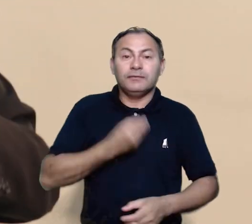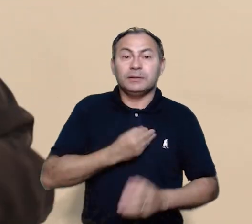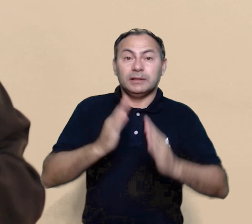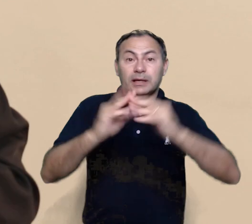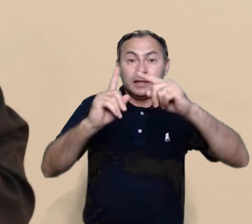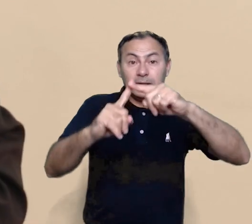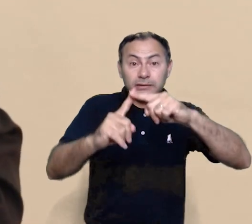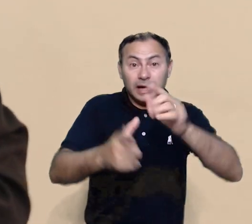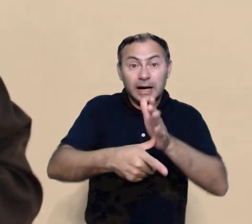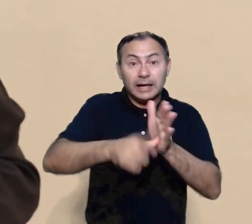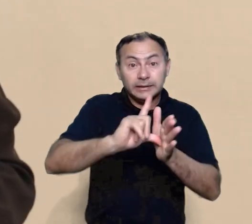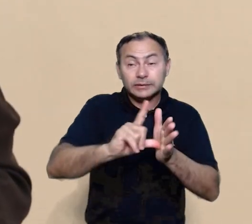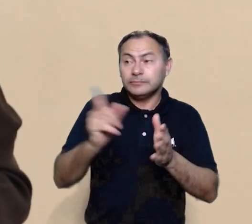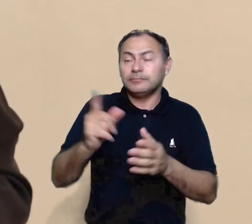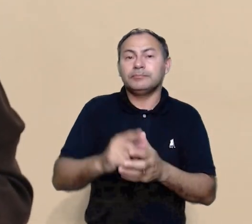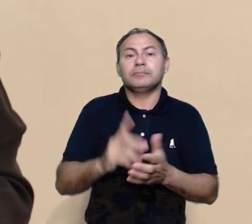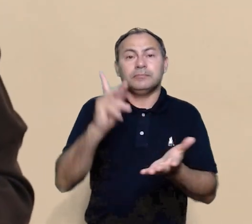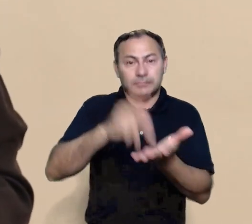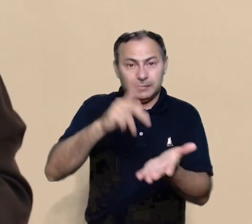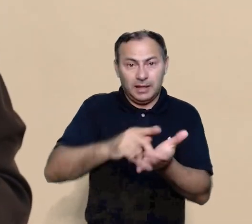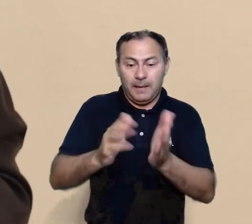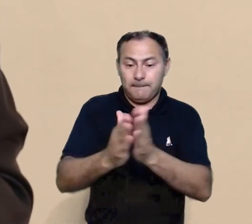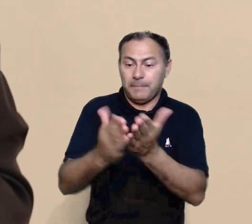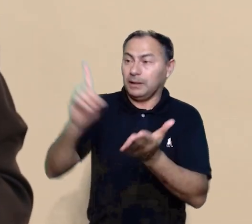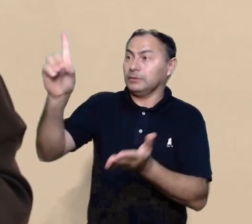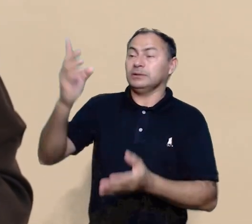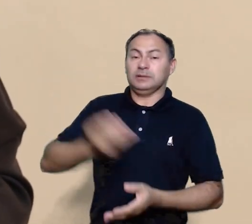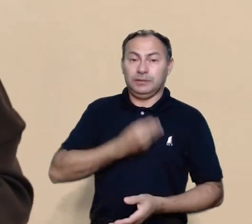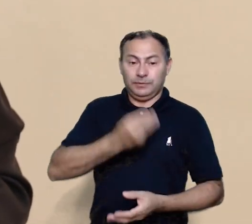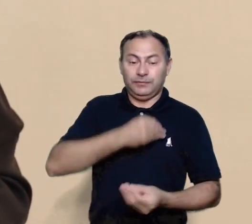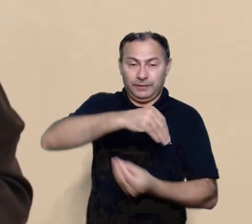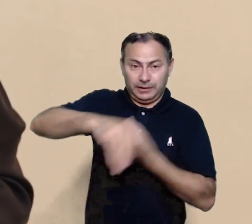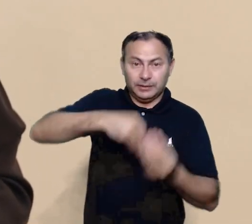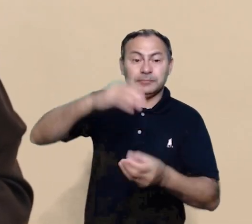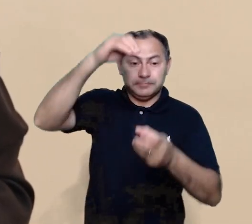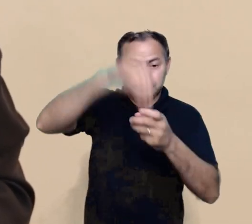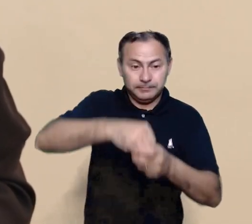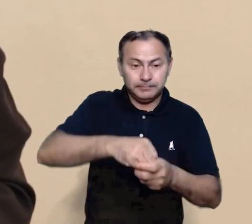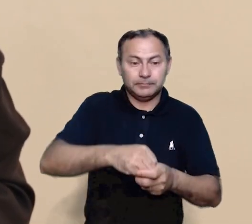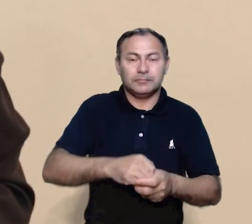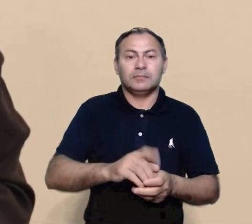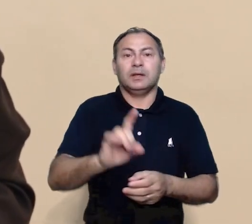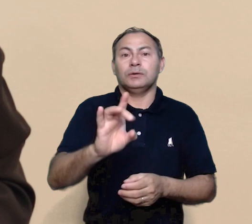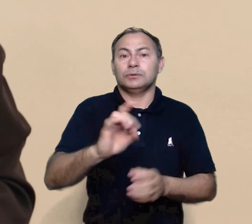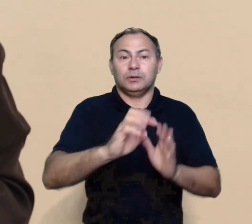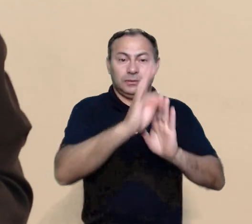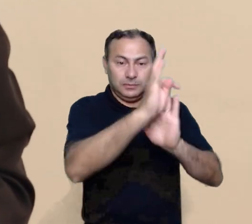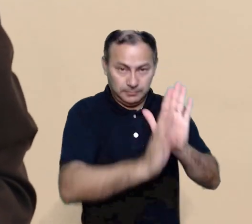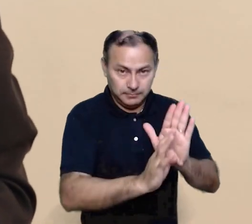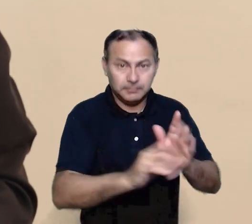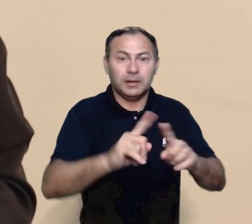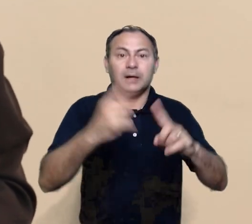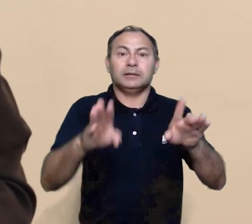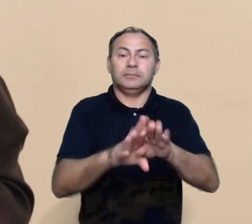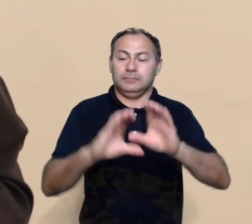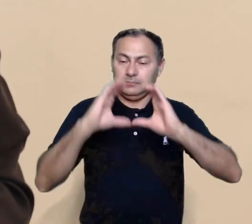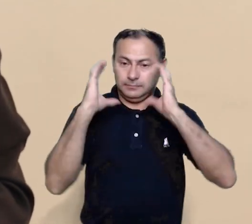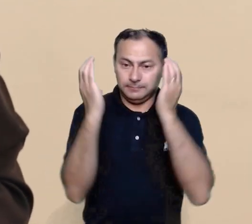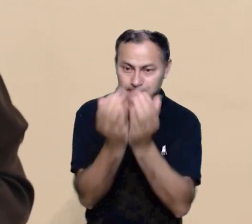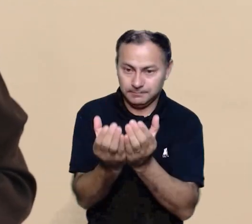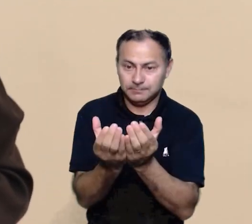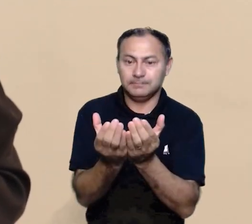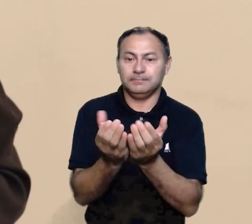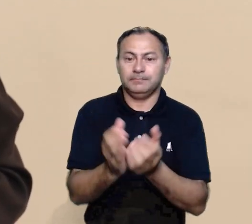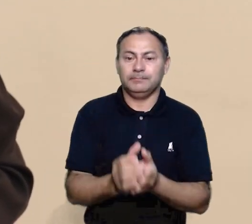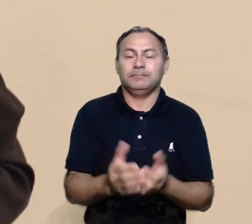vida da igreja não é de fato a palavra de Deus é vivida ela está ali não só na redação mas nas